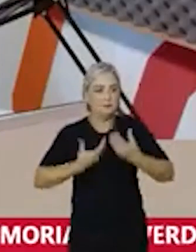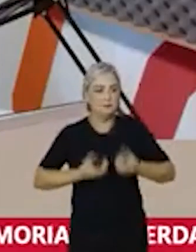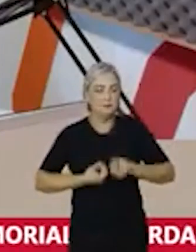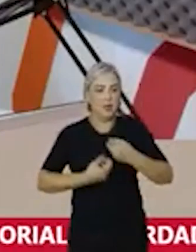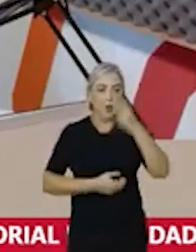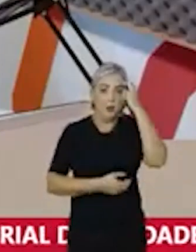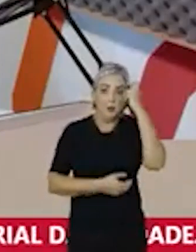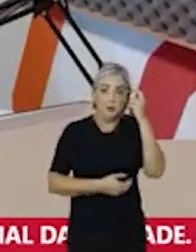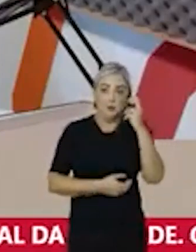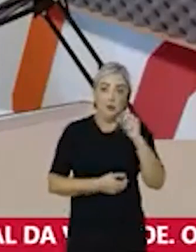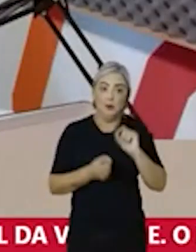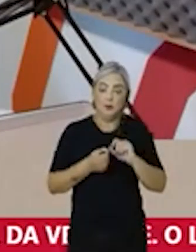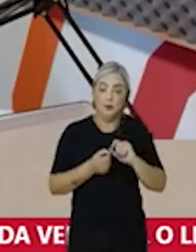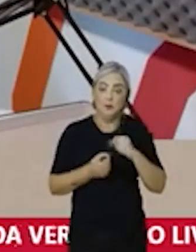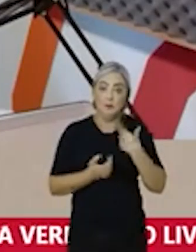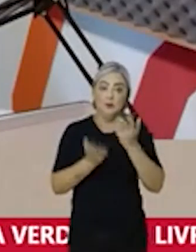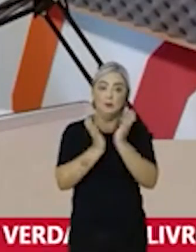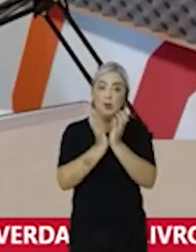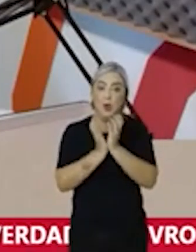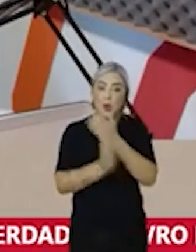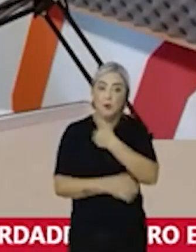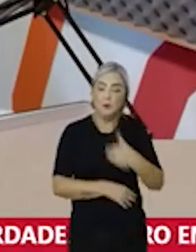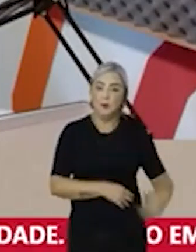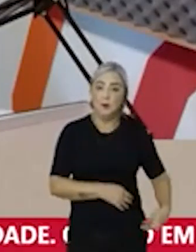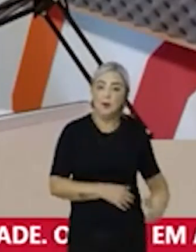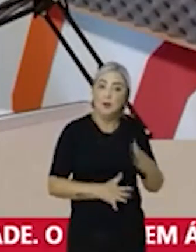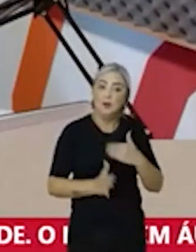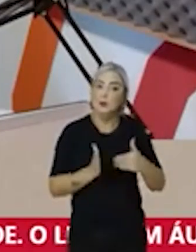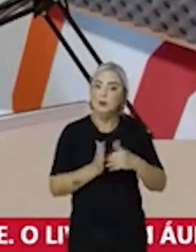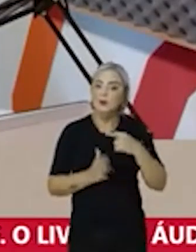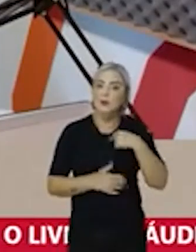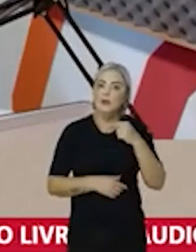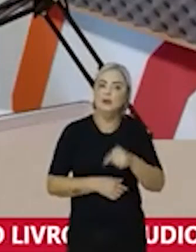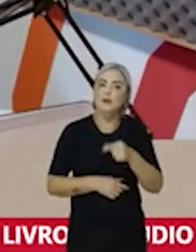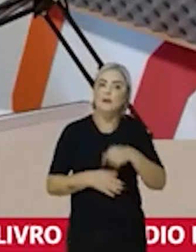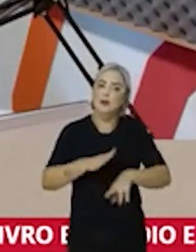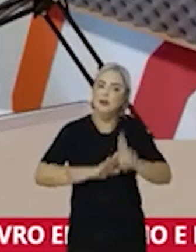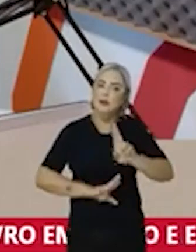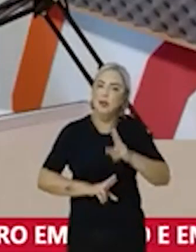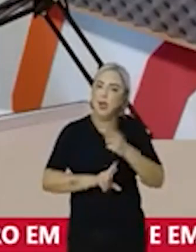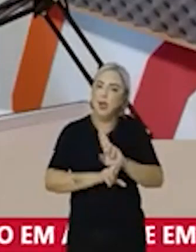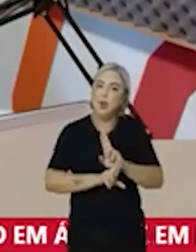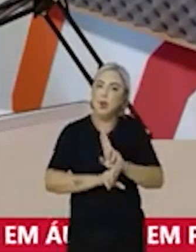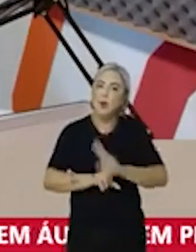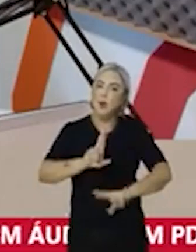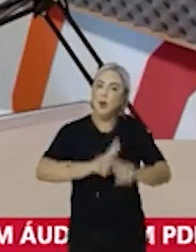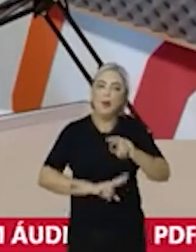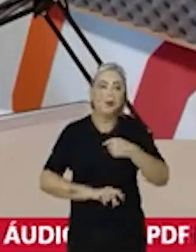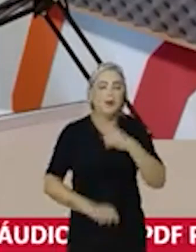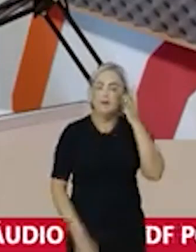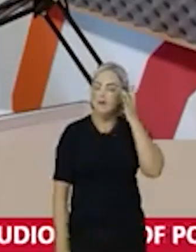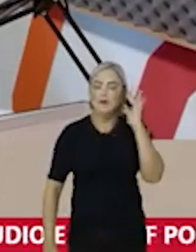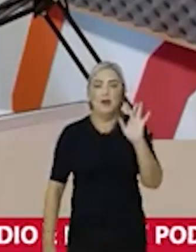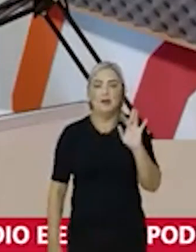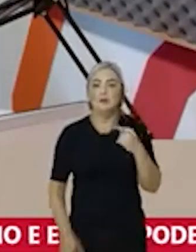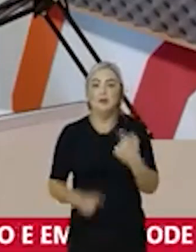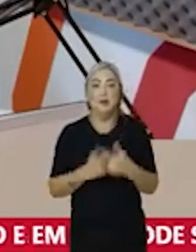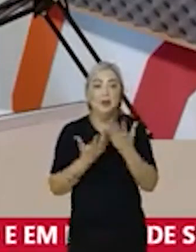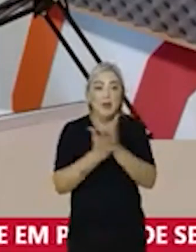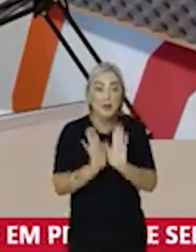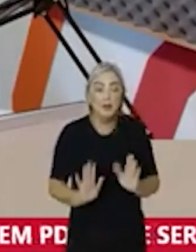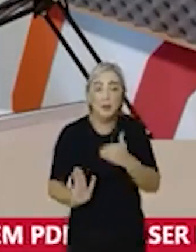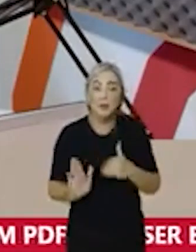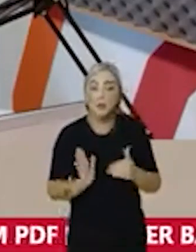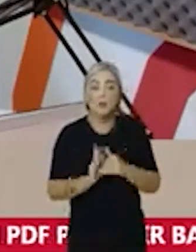à cultura feita pelos órgãos públicos. Tudo isso a gente vai ter que restabelecer. Não vai ser fácil, porque eles estão destruindo